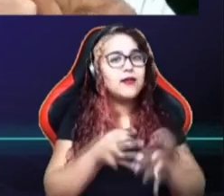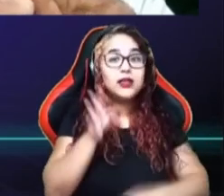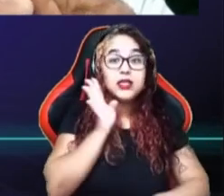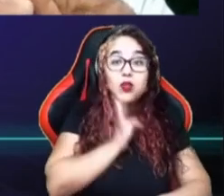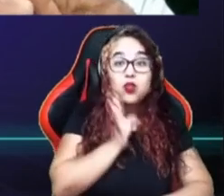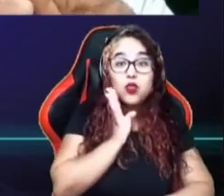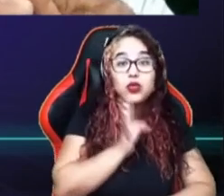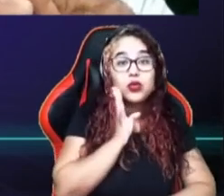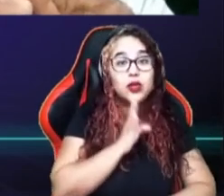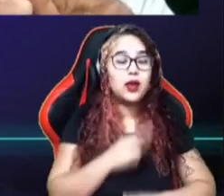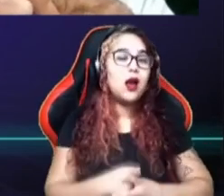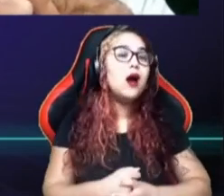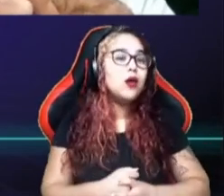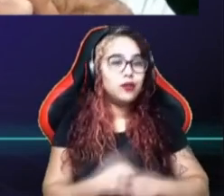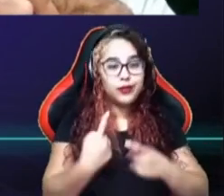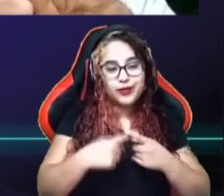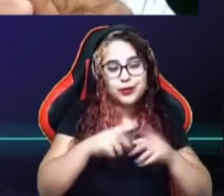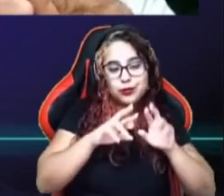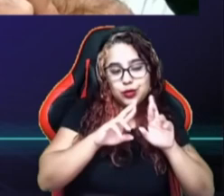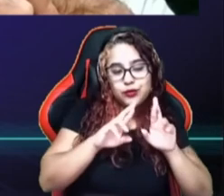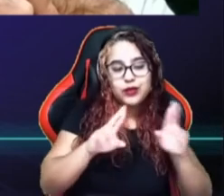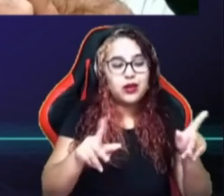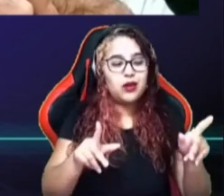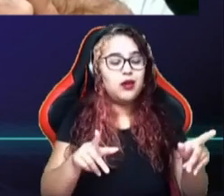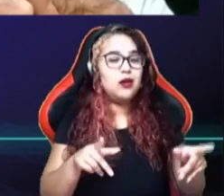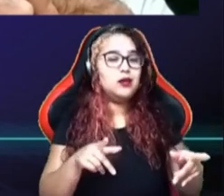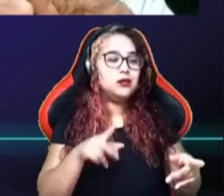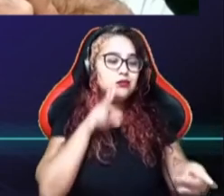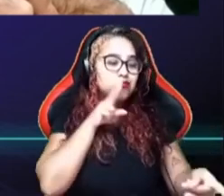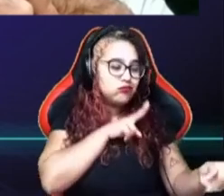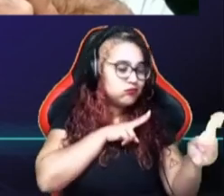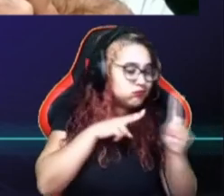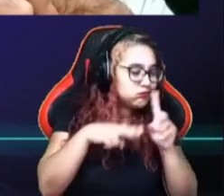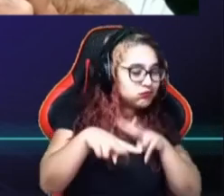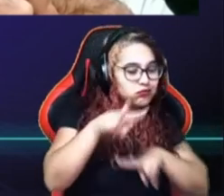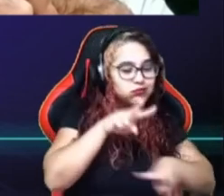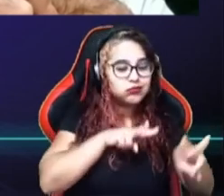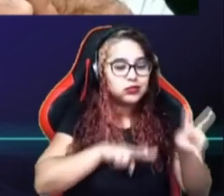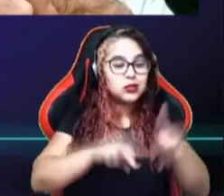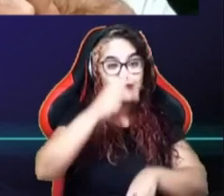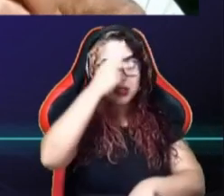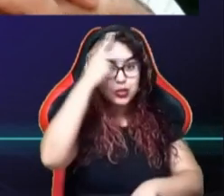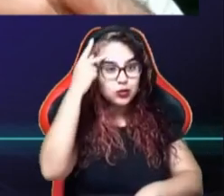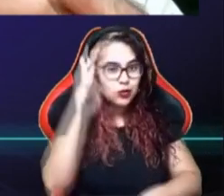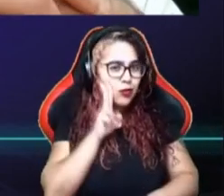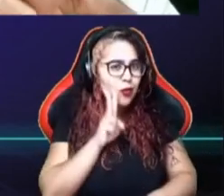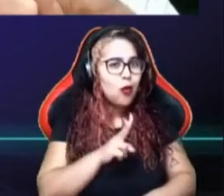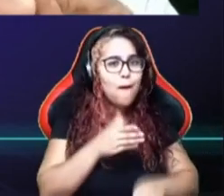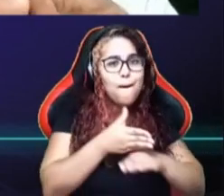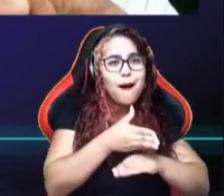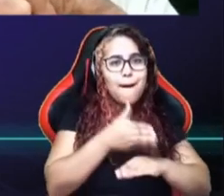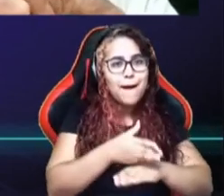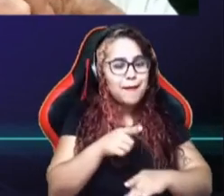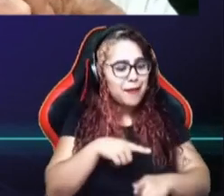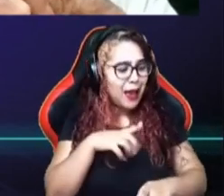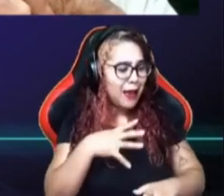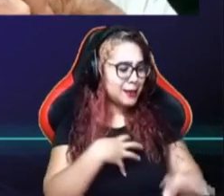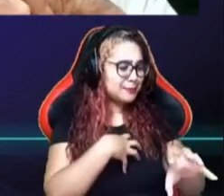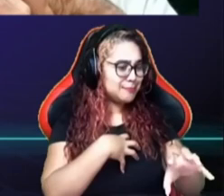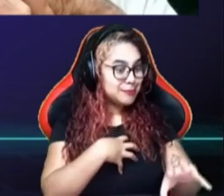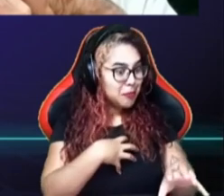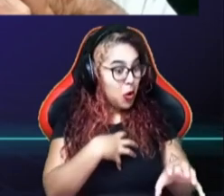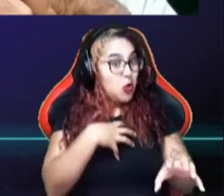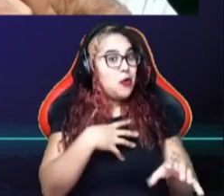algo diferente, é algo que os usuários acabam sendo até surpreendidos muitas vezes,